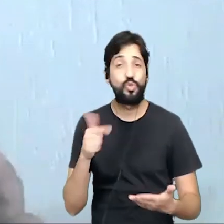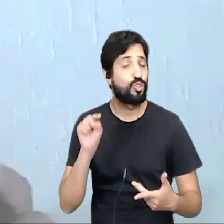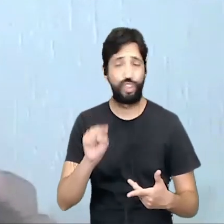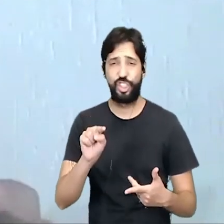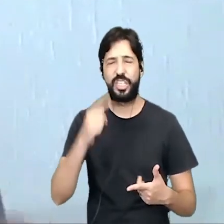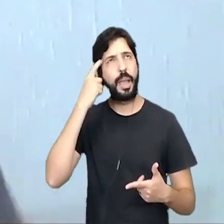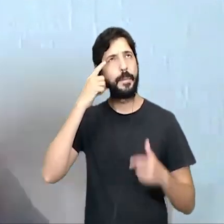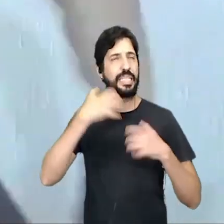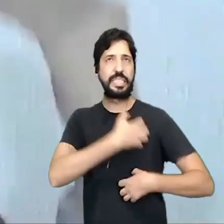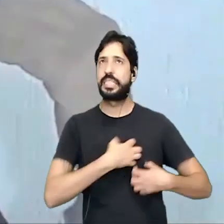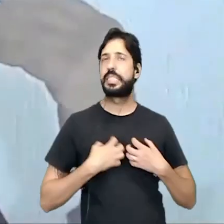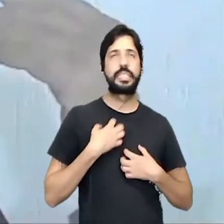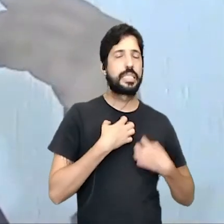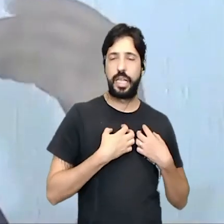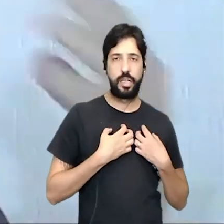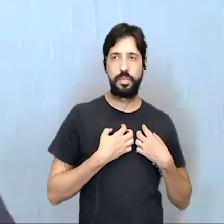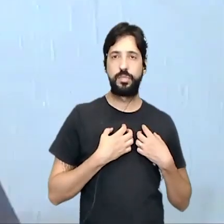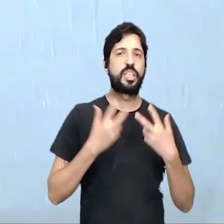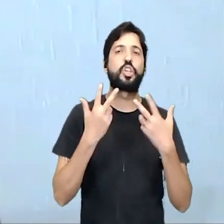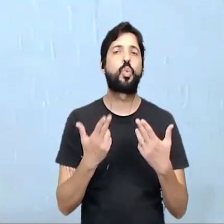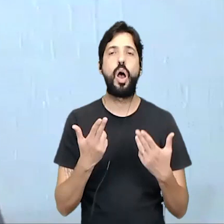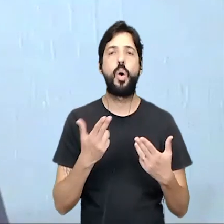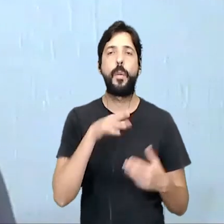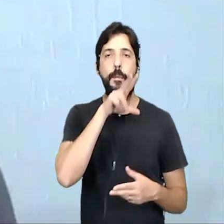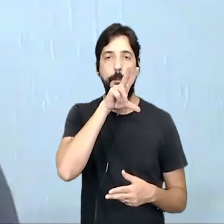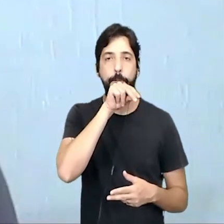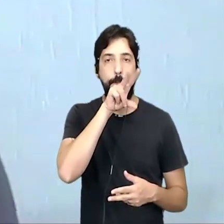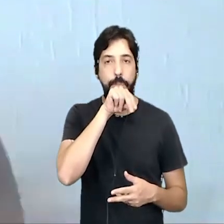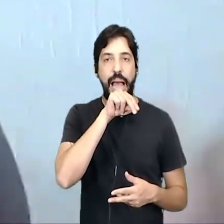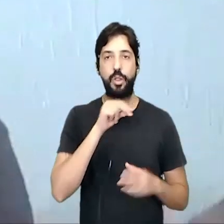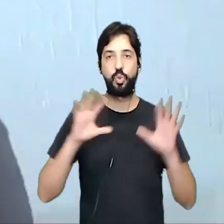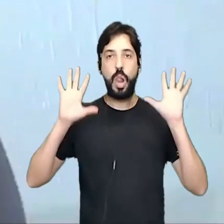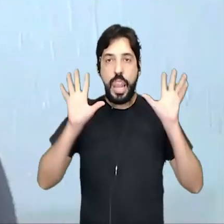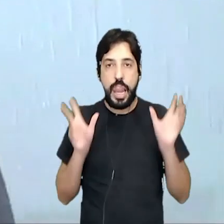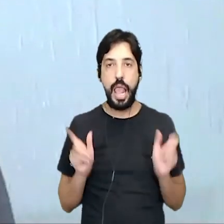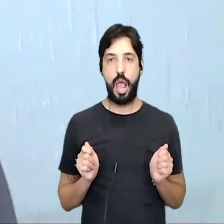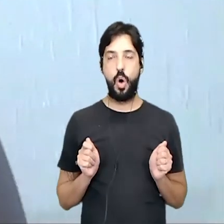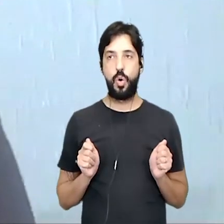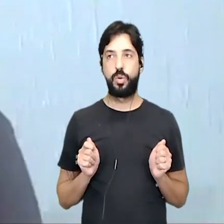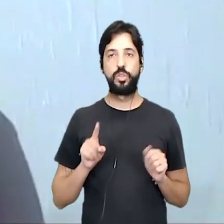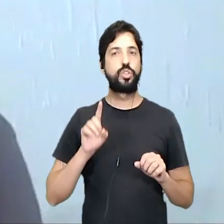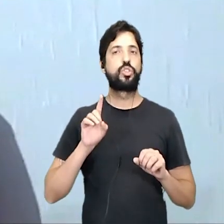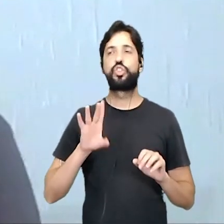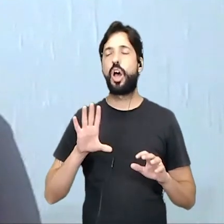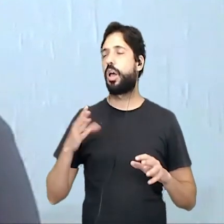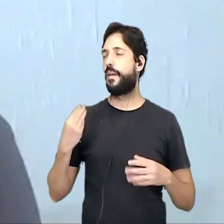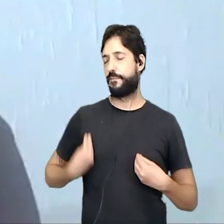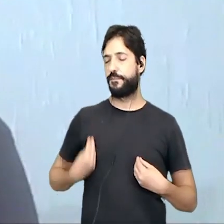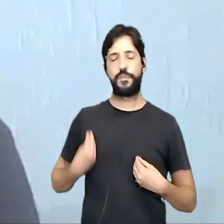isso. Nós experimentávamos, assim como, né, o pato e o leão, a gente